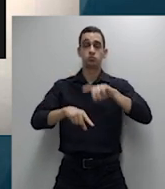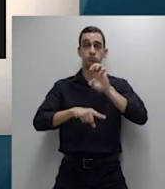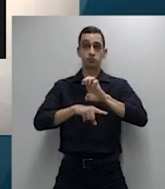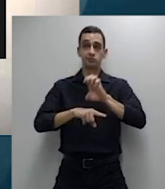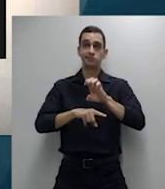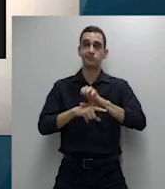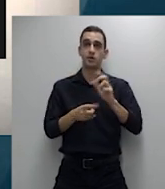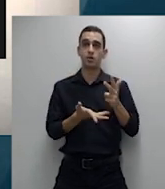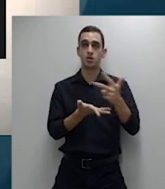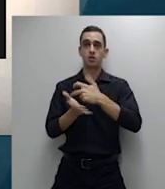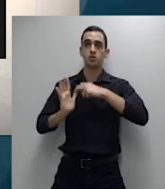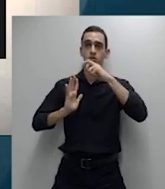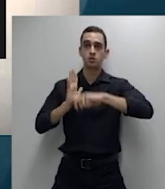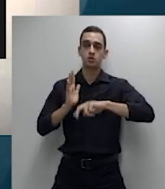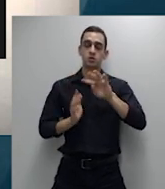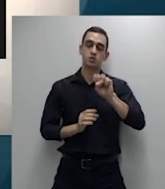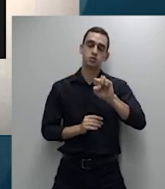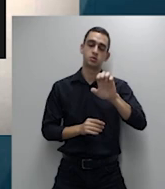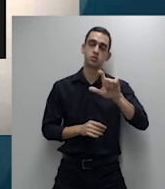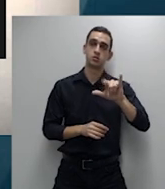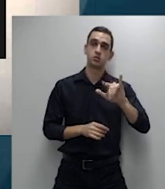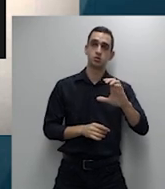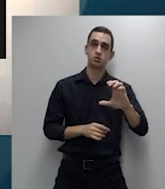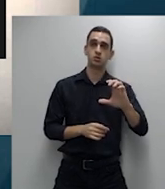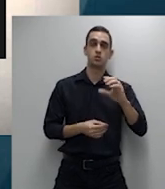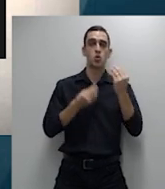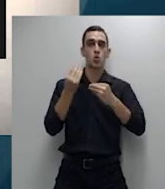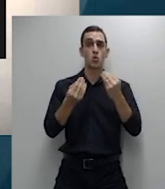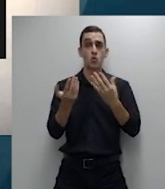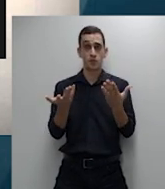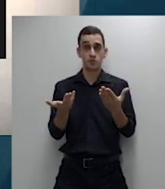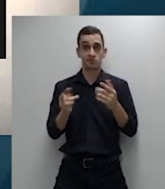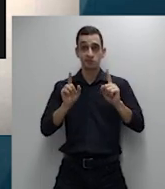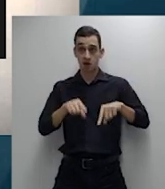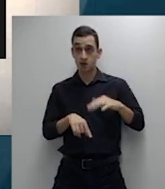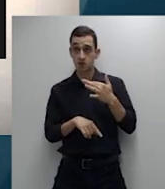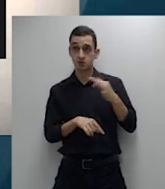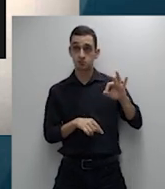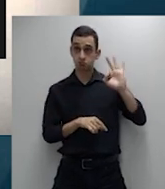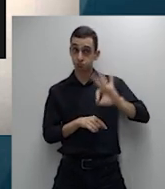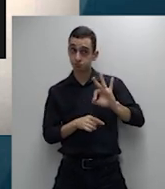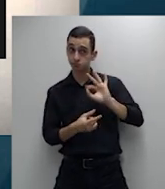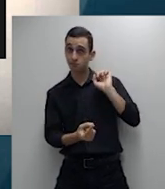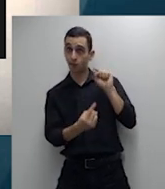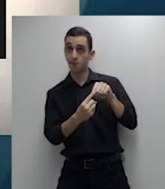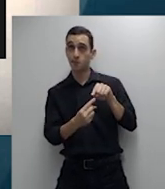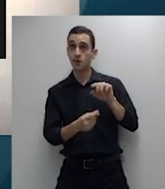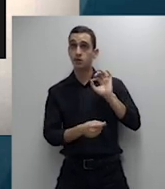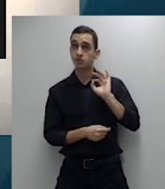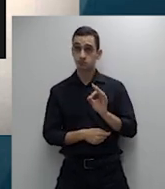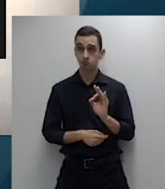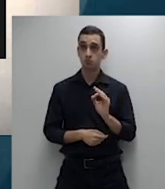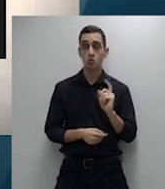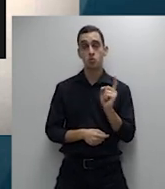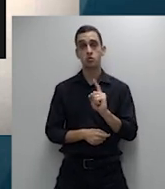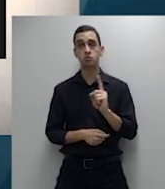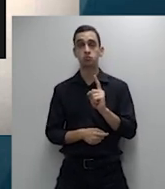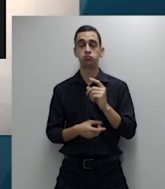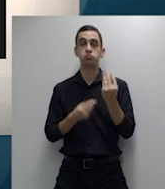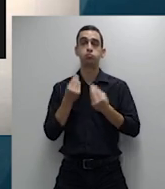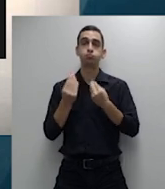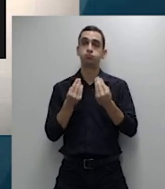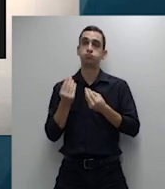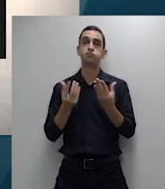de 20 anos da 100% seria sem por cento sobre uma operadora de satélites